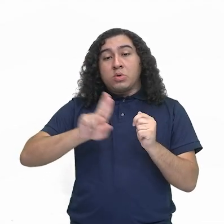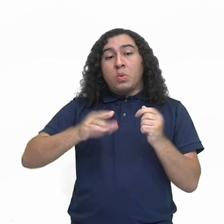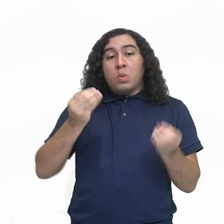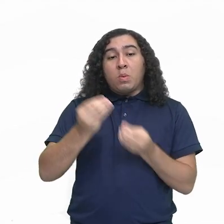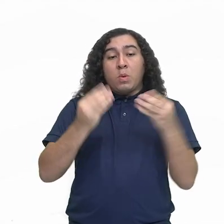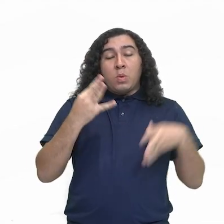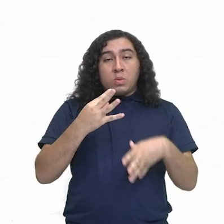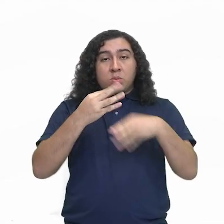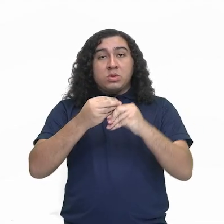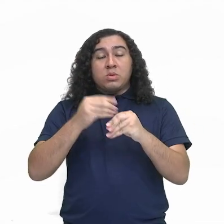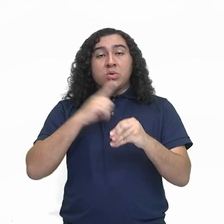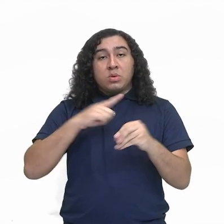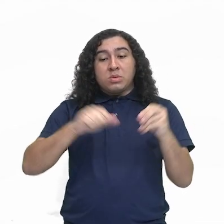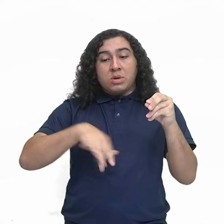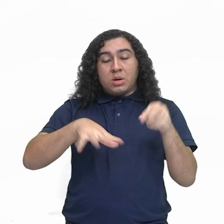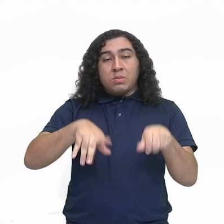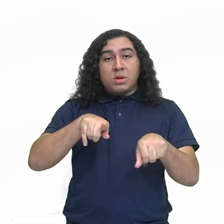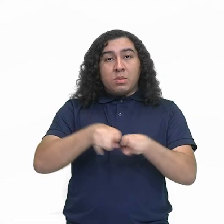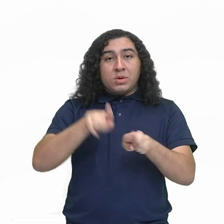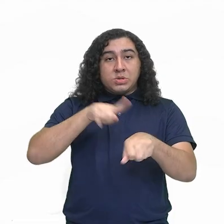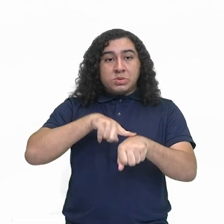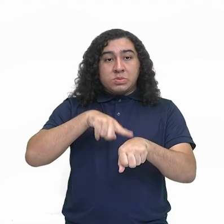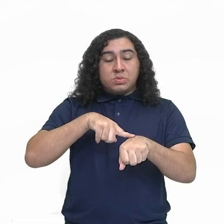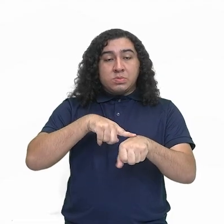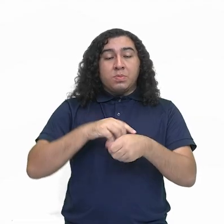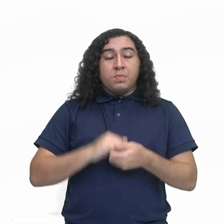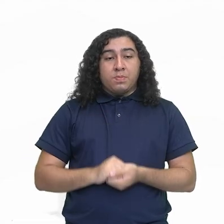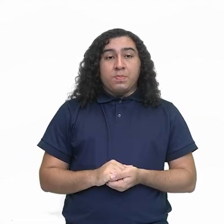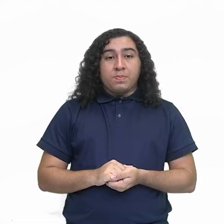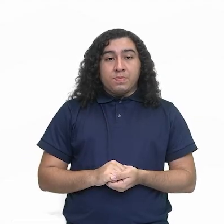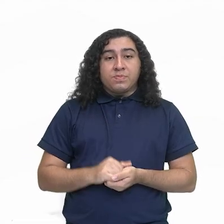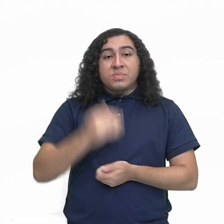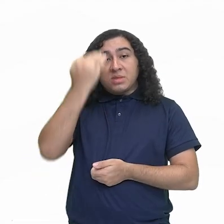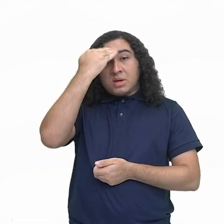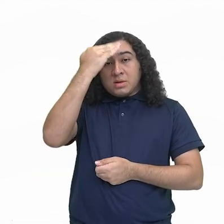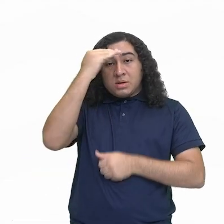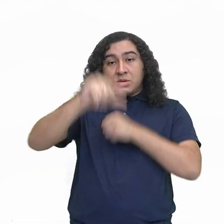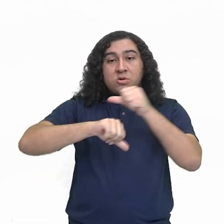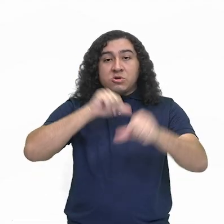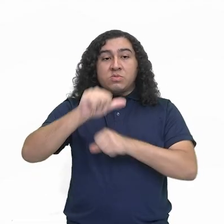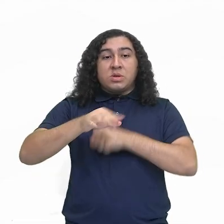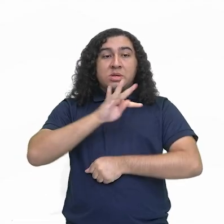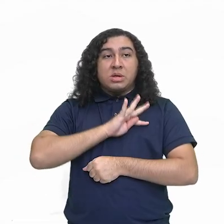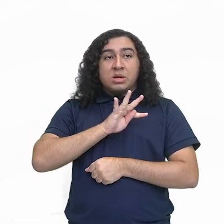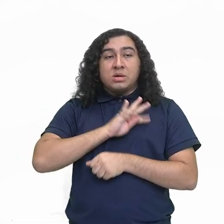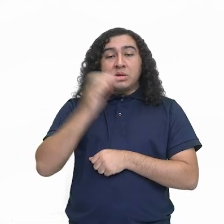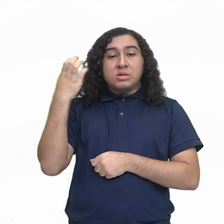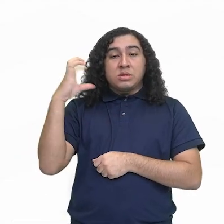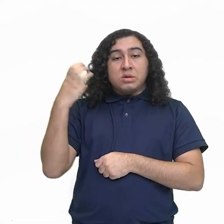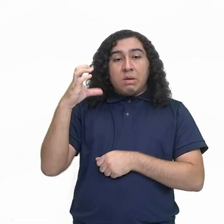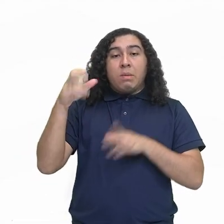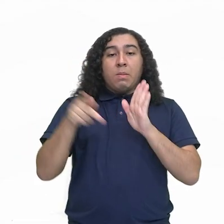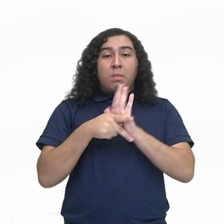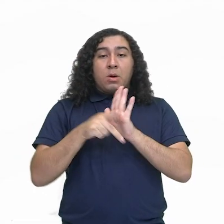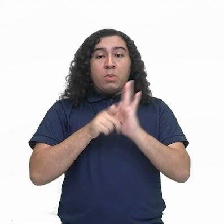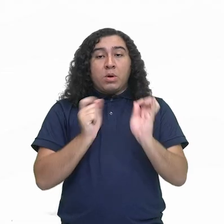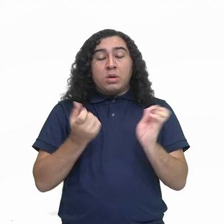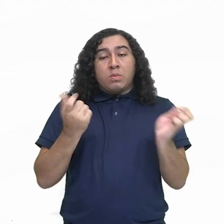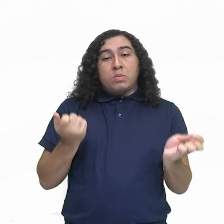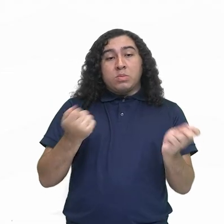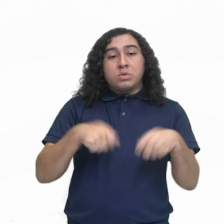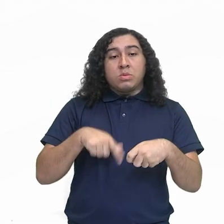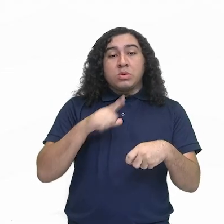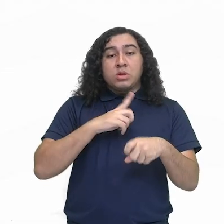suas contribuições no tempo e no espaço. Compreensão das transformações técnicas e científicas, bem como